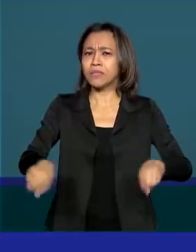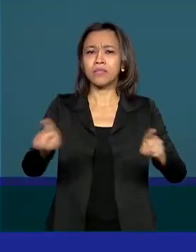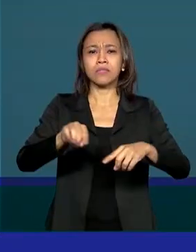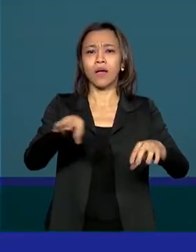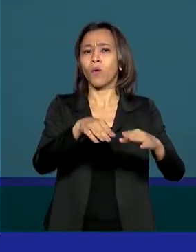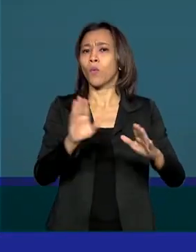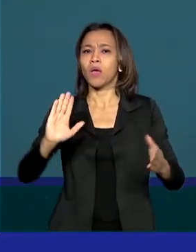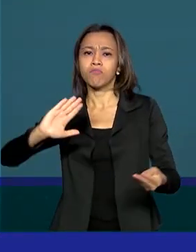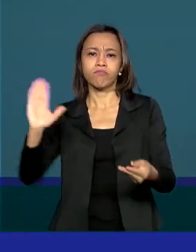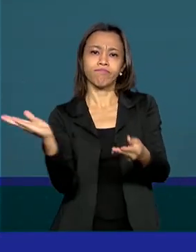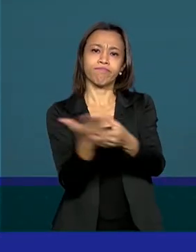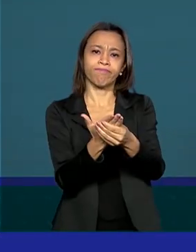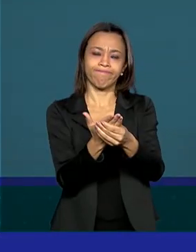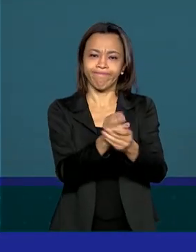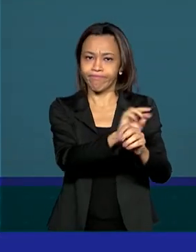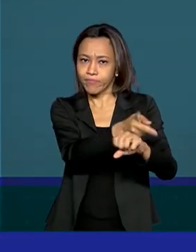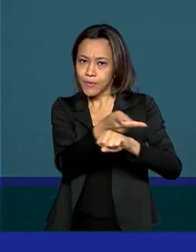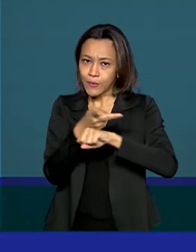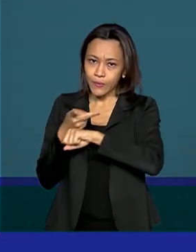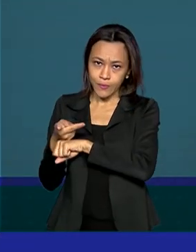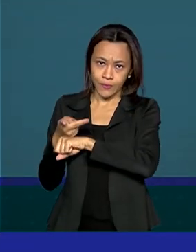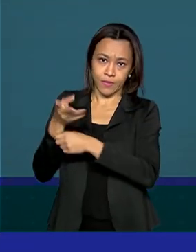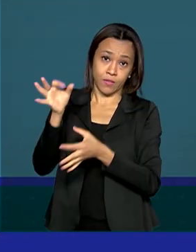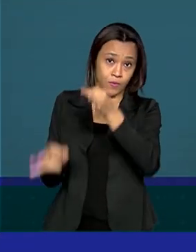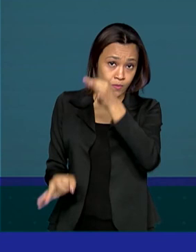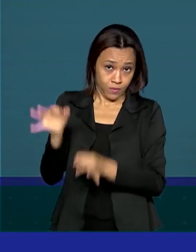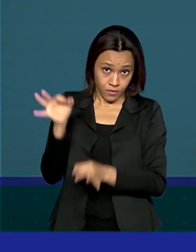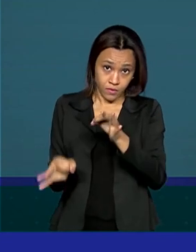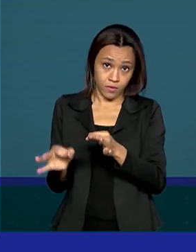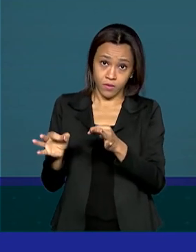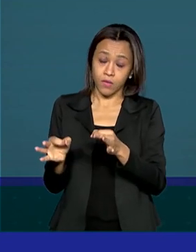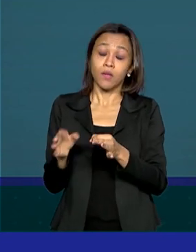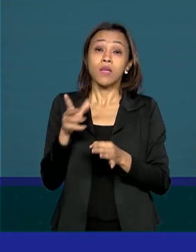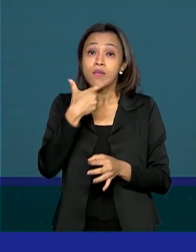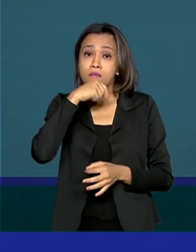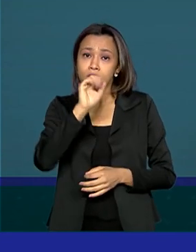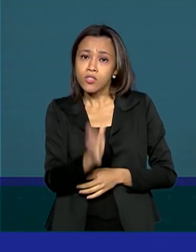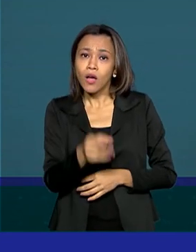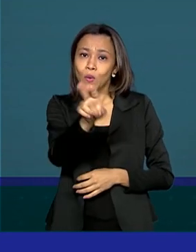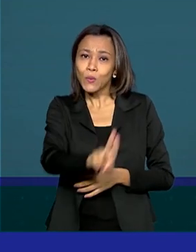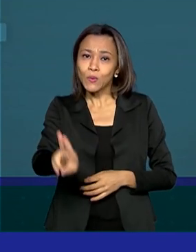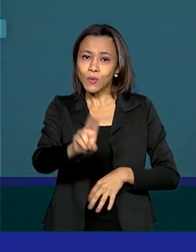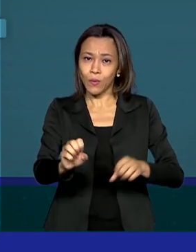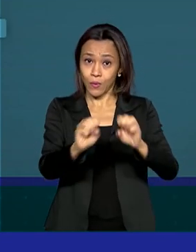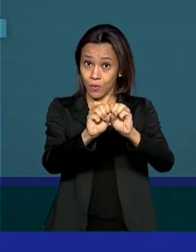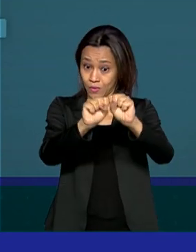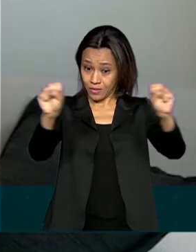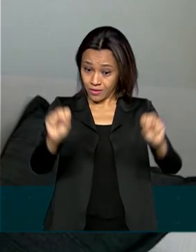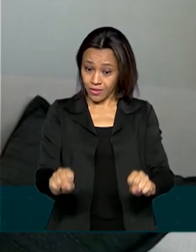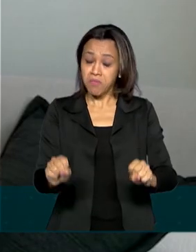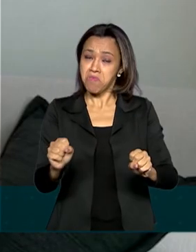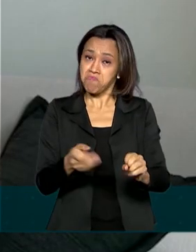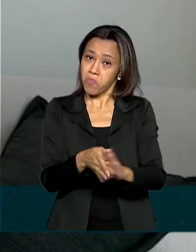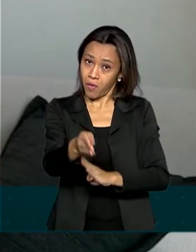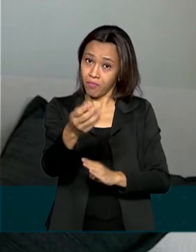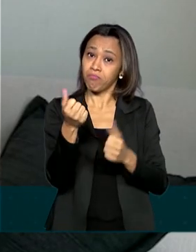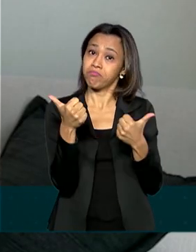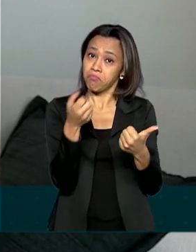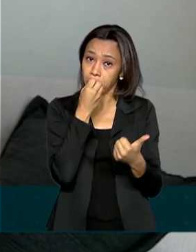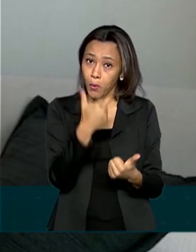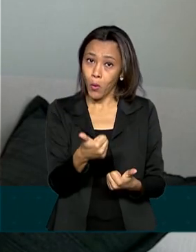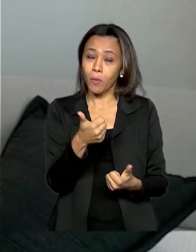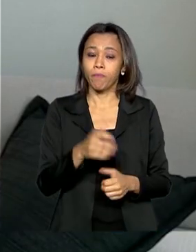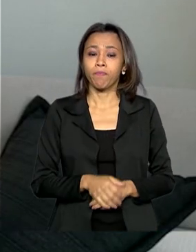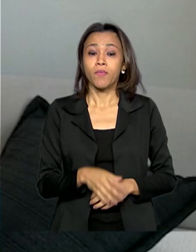ingressar com ações junto ao Poder Judiciário. Quem já usou o serviço, recomenda. Eu indico